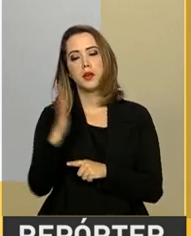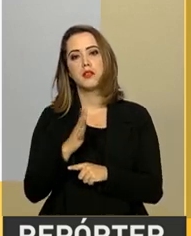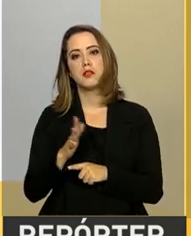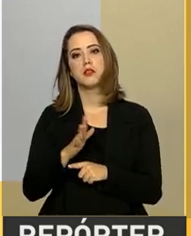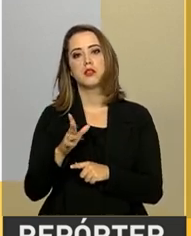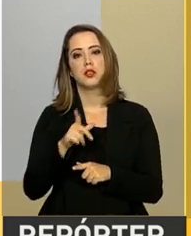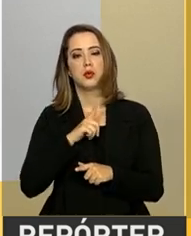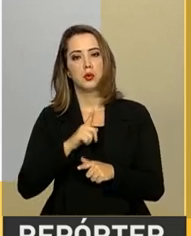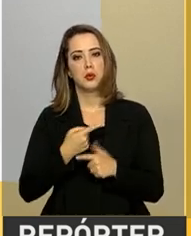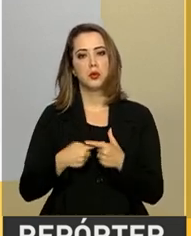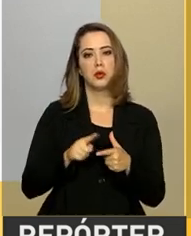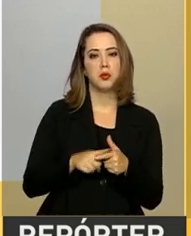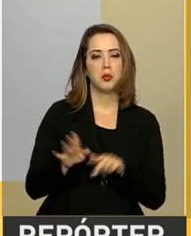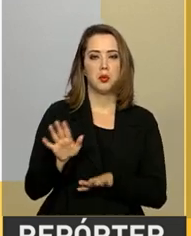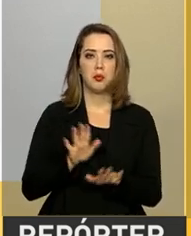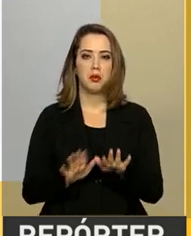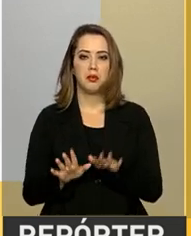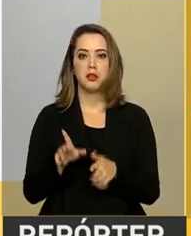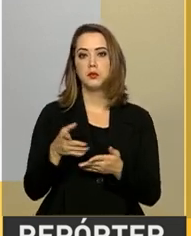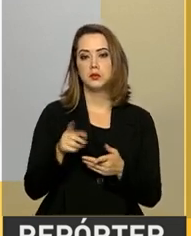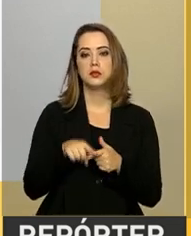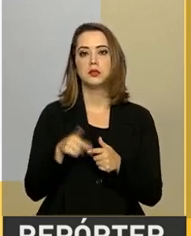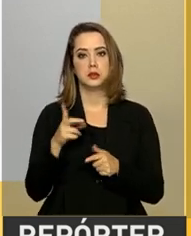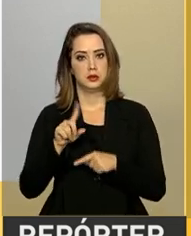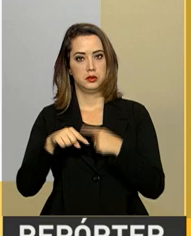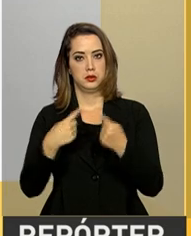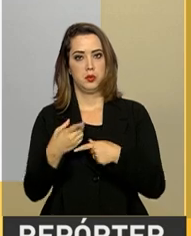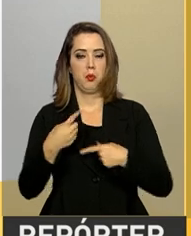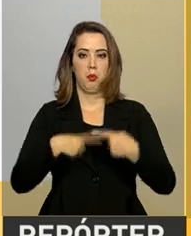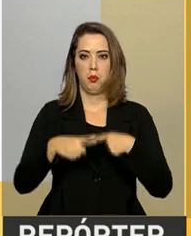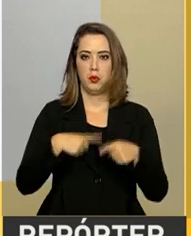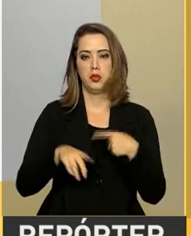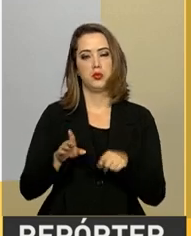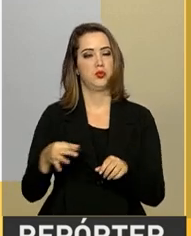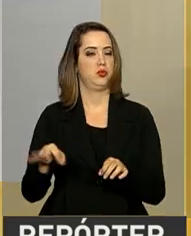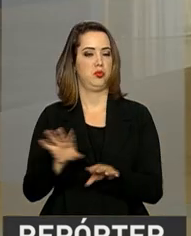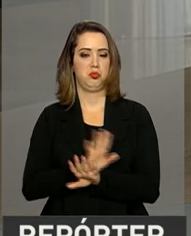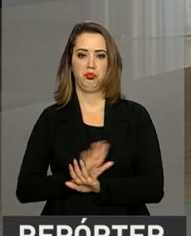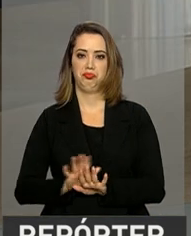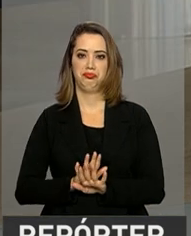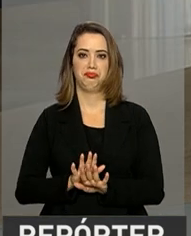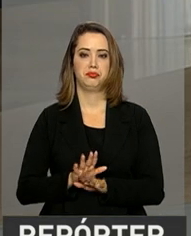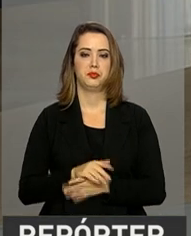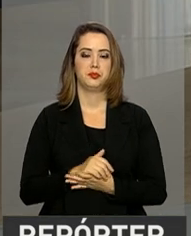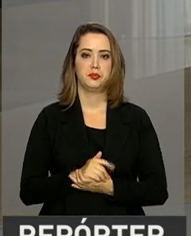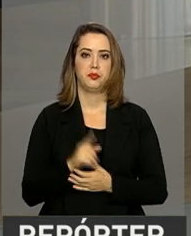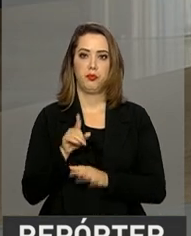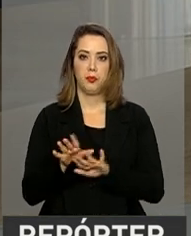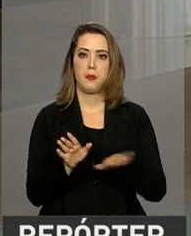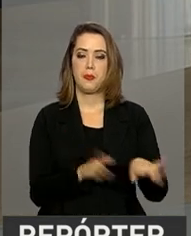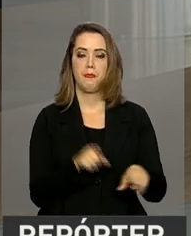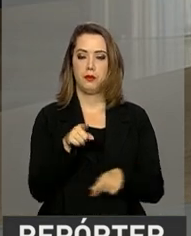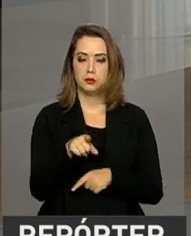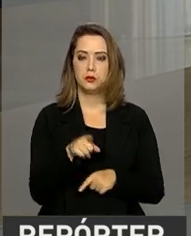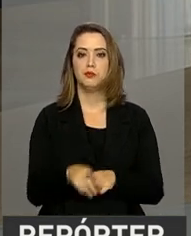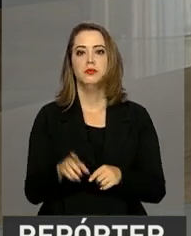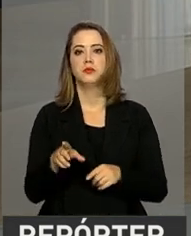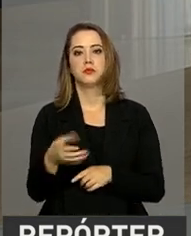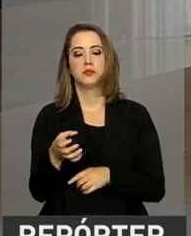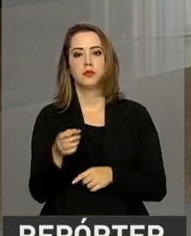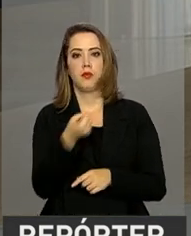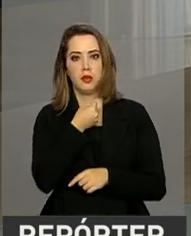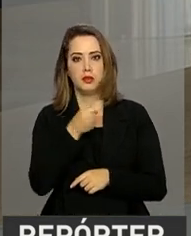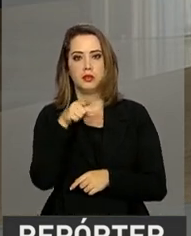Brasil sofrerá em função disso sobre aspecto político nós não vamos dar o palpite e ainda nessa entrevista à rádio Estadão Michel